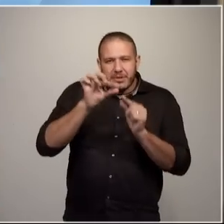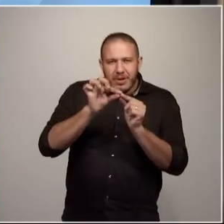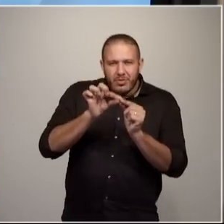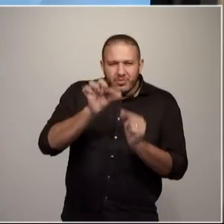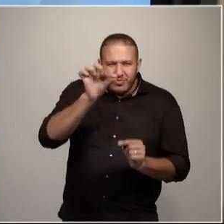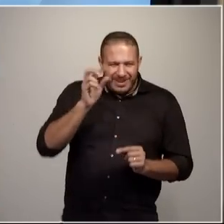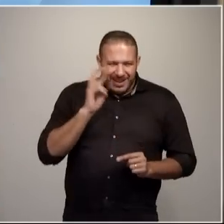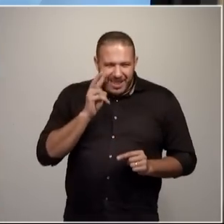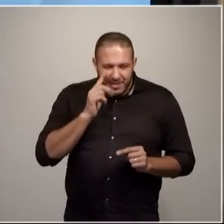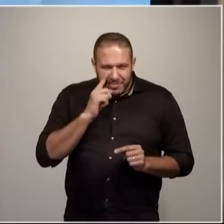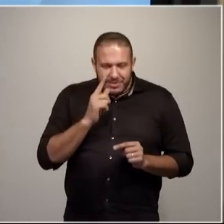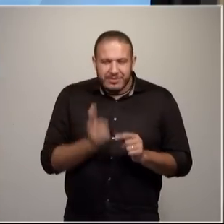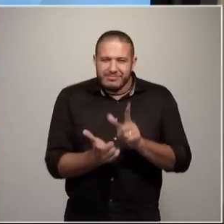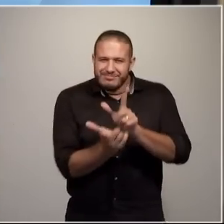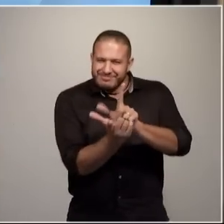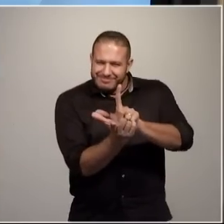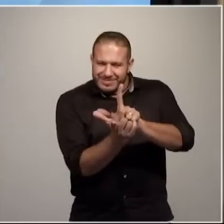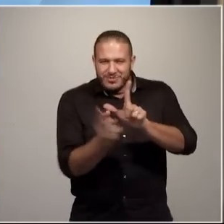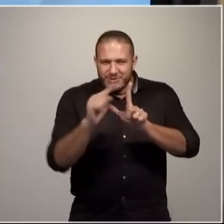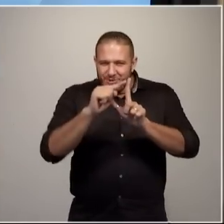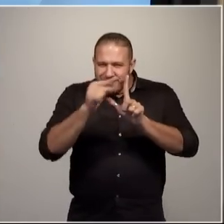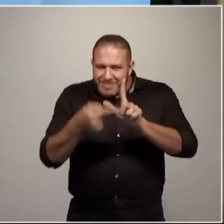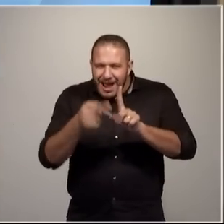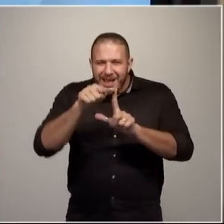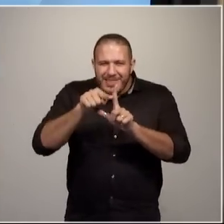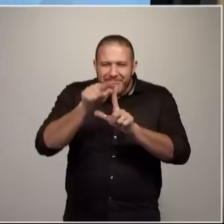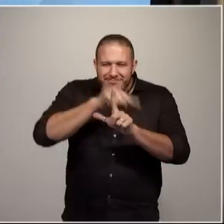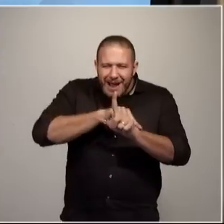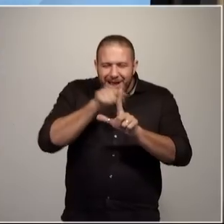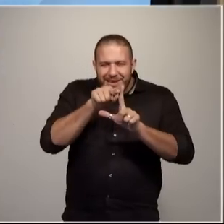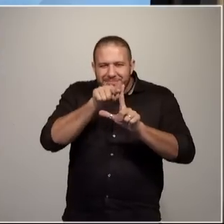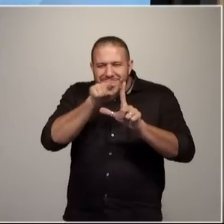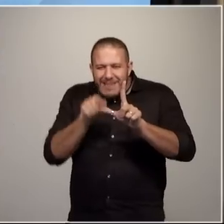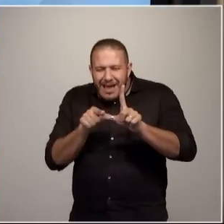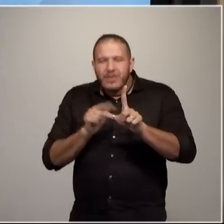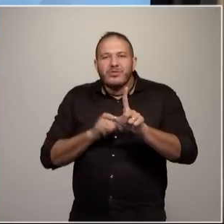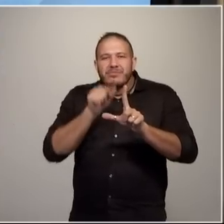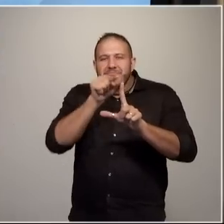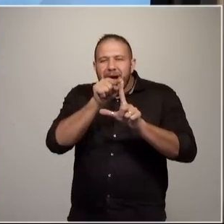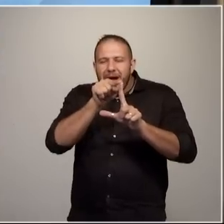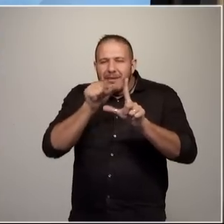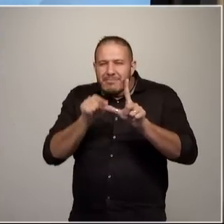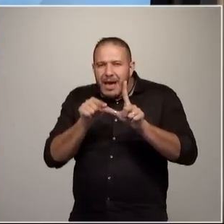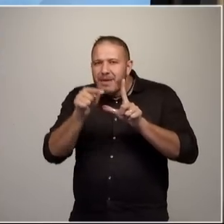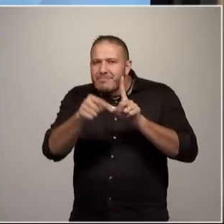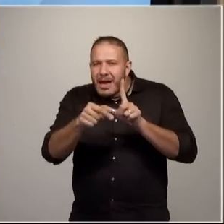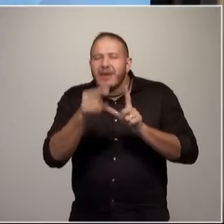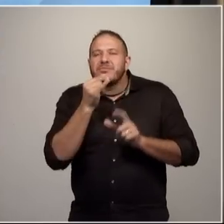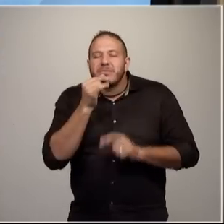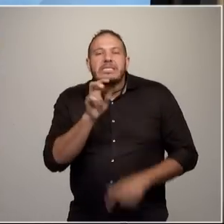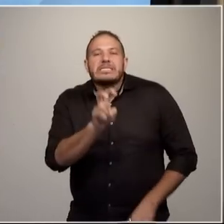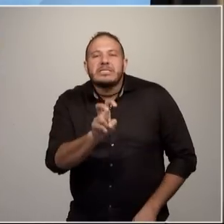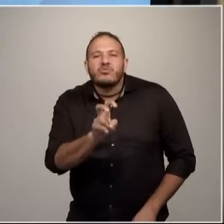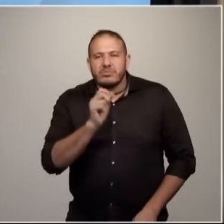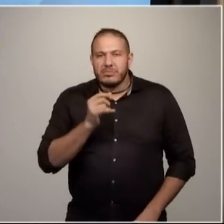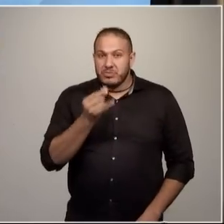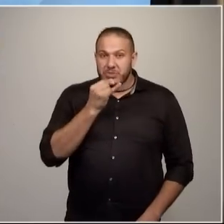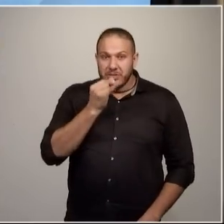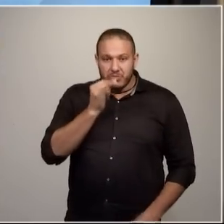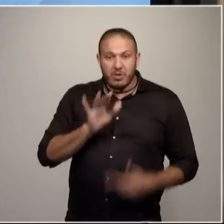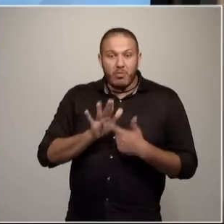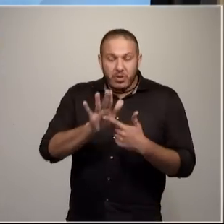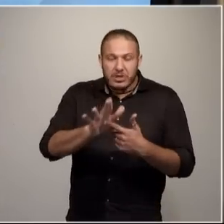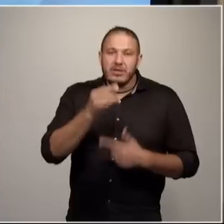naquela superfície que eu acabei de mostrar, todos os pontos que têm altura 5. Aquele exemplo que nós acabamos de fazer, se eu